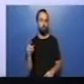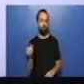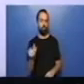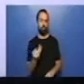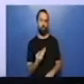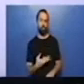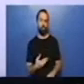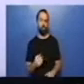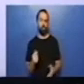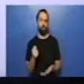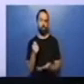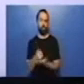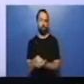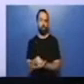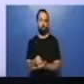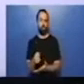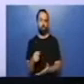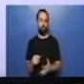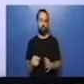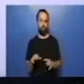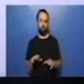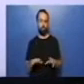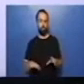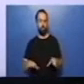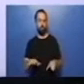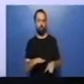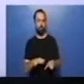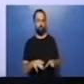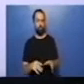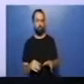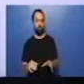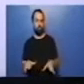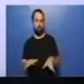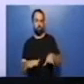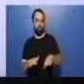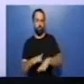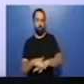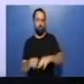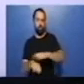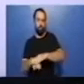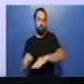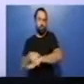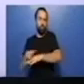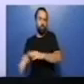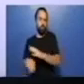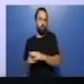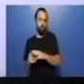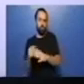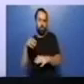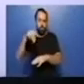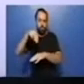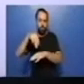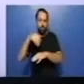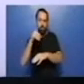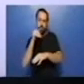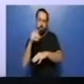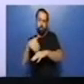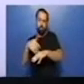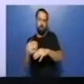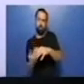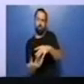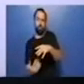vai gastar para impermeabilizar, eu tenho que achar a área. Sempre que o exercício fala